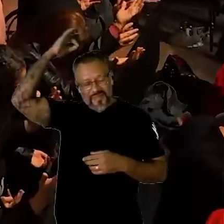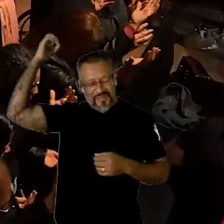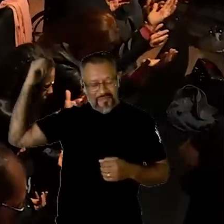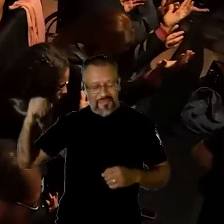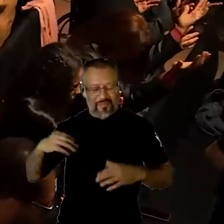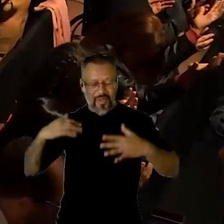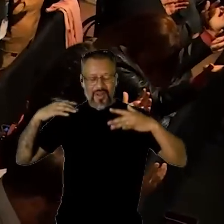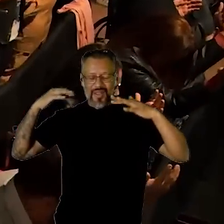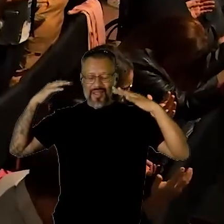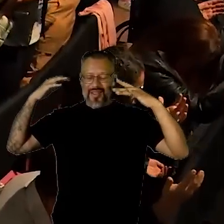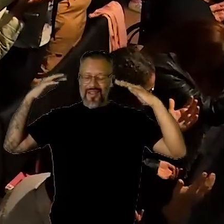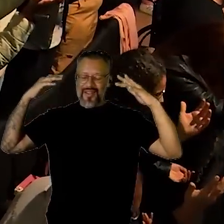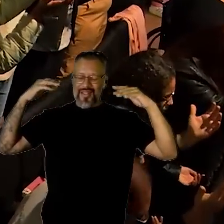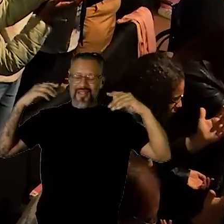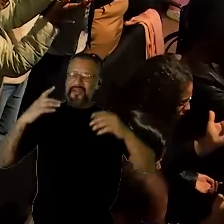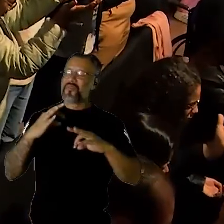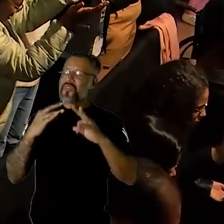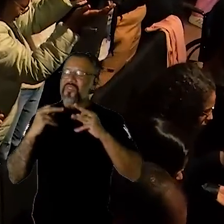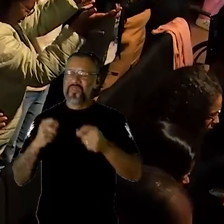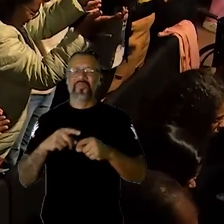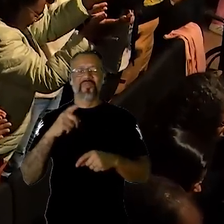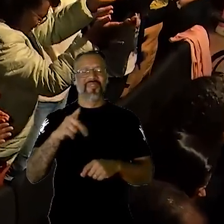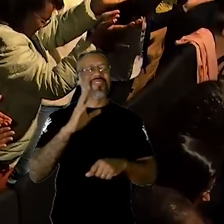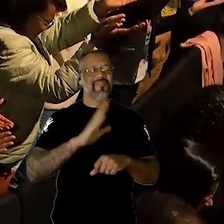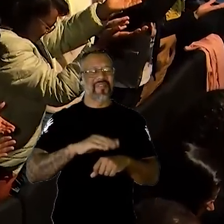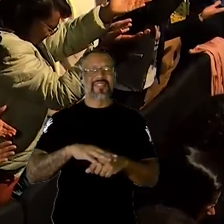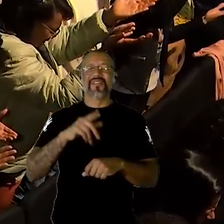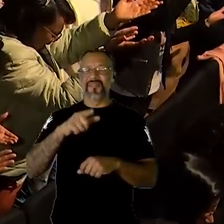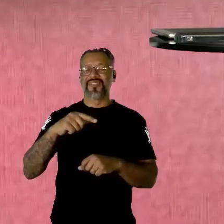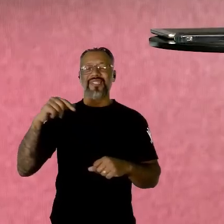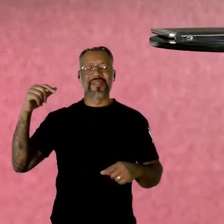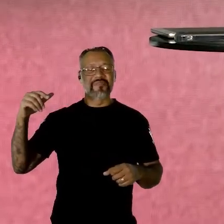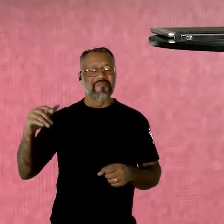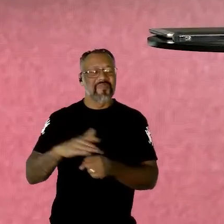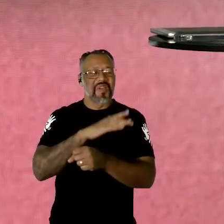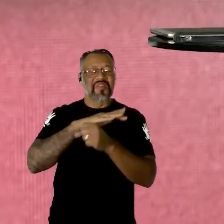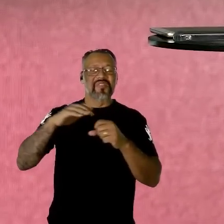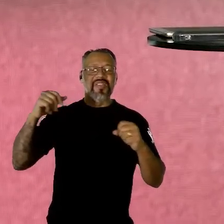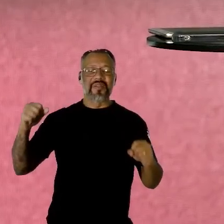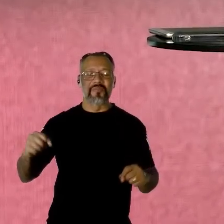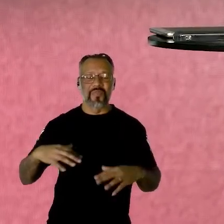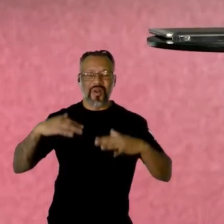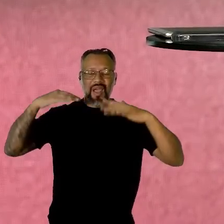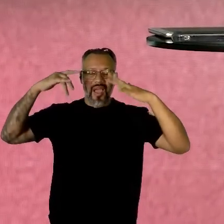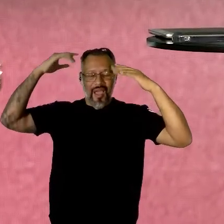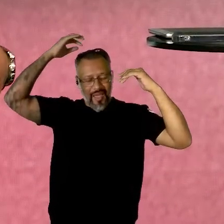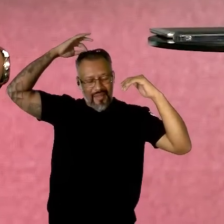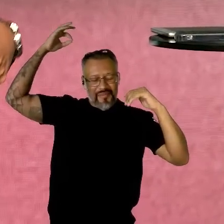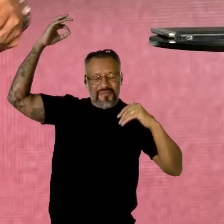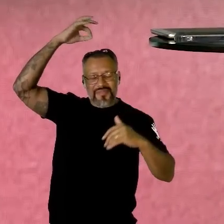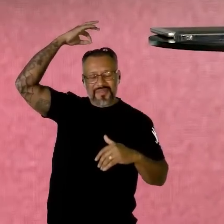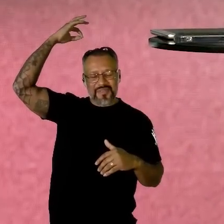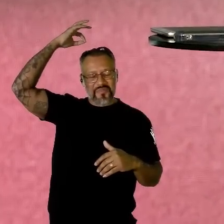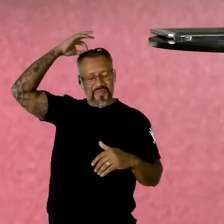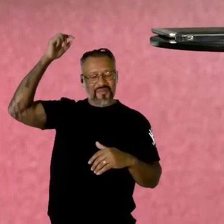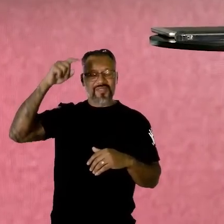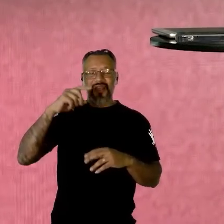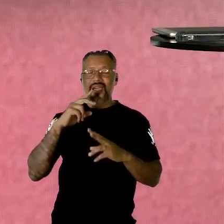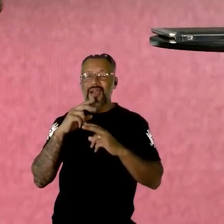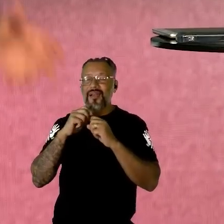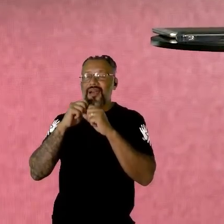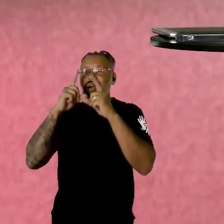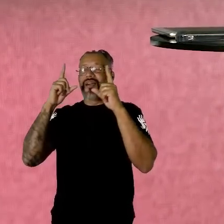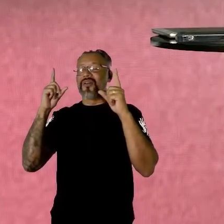é ser pai é ser um pai cheio não é me casar É me casar cheio é cheio é acordar para ir trabalhar cheio